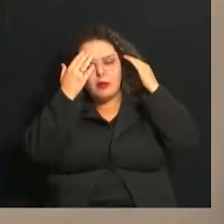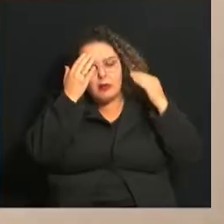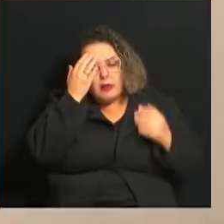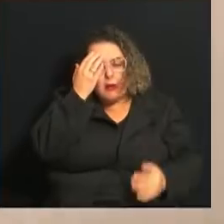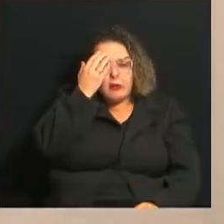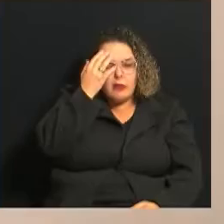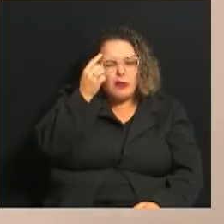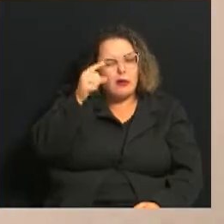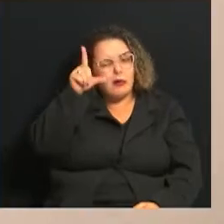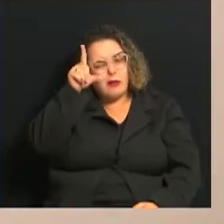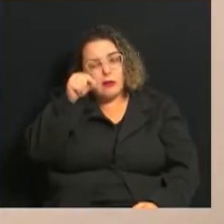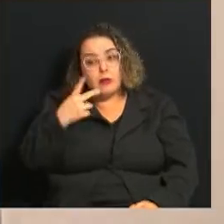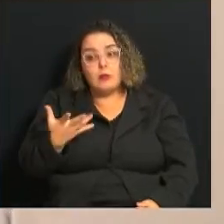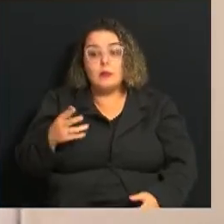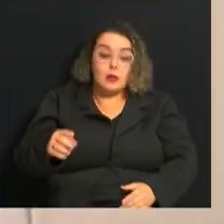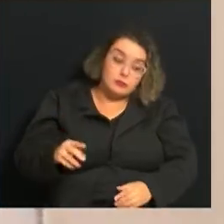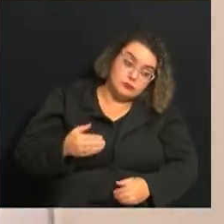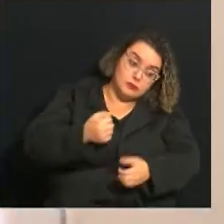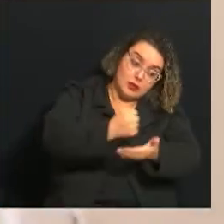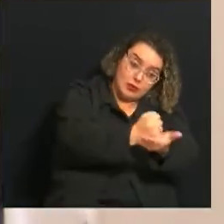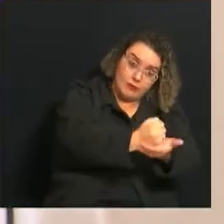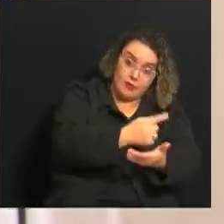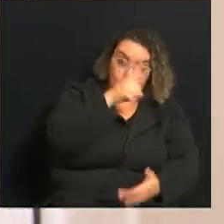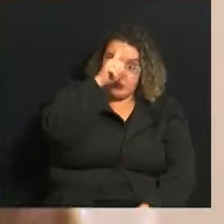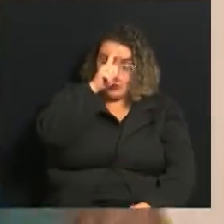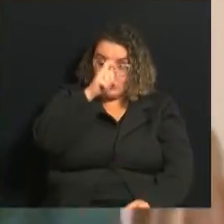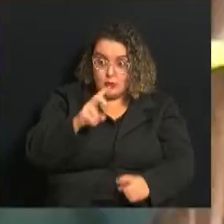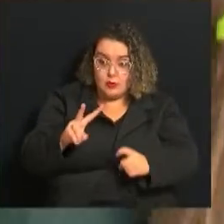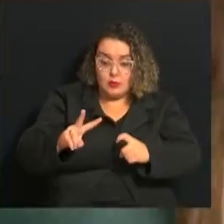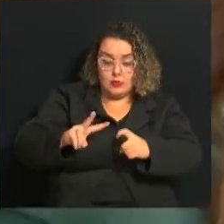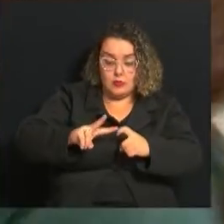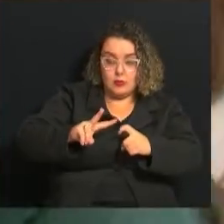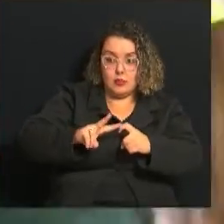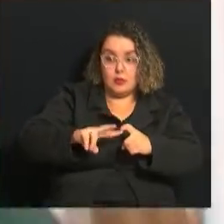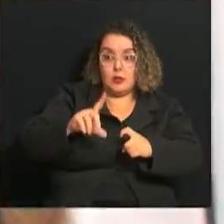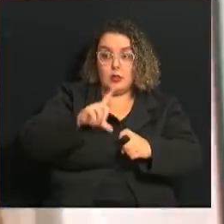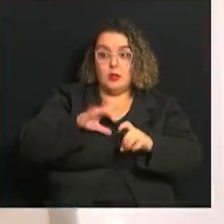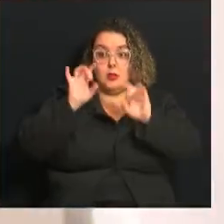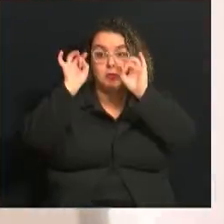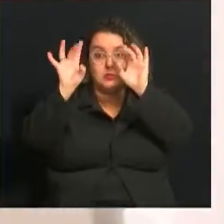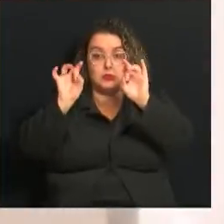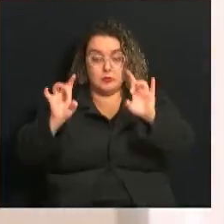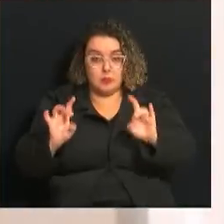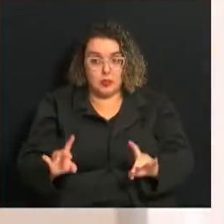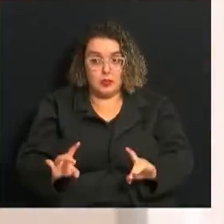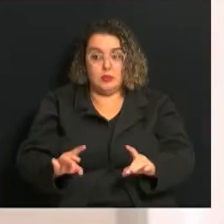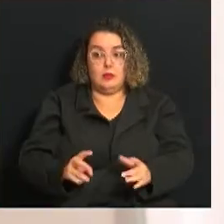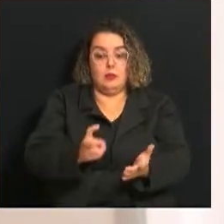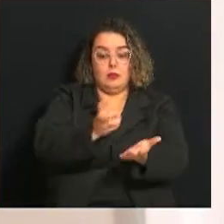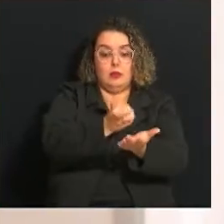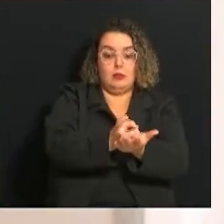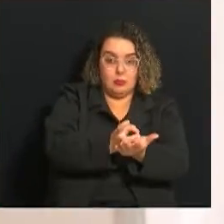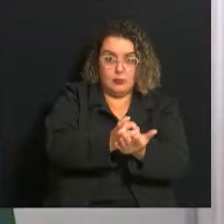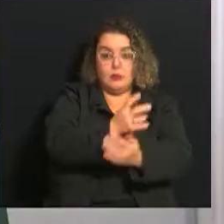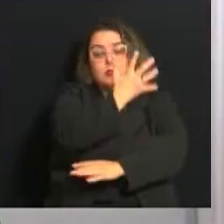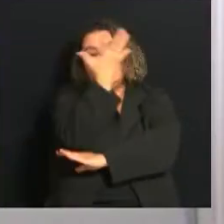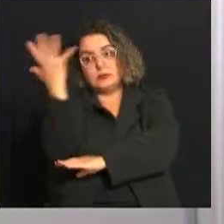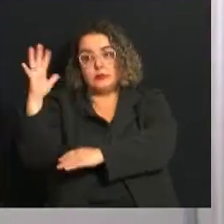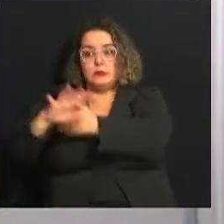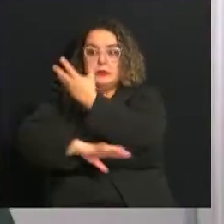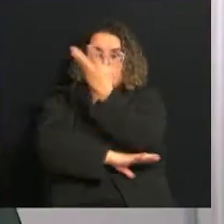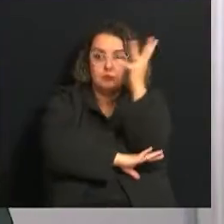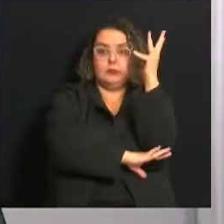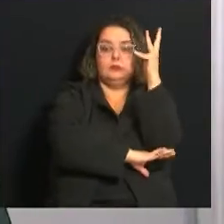cá, um hospital veterinário de Campinas que tem um setor especializado em internação de animais silvestres. E aqui a